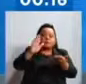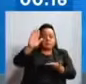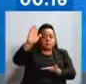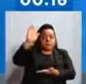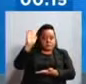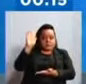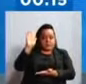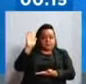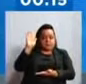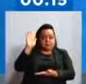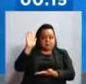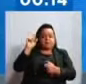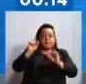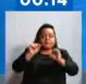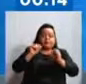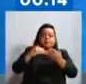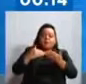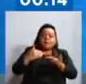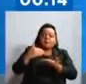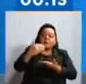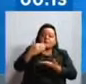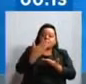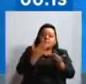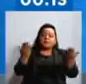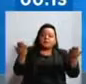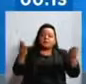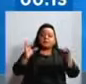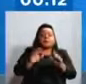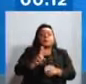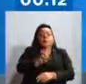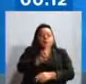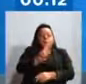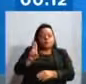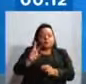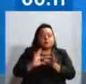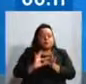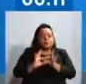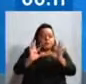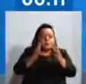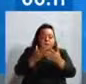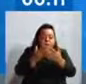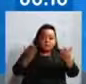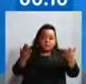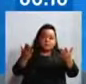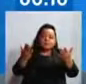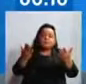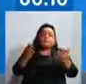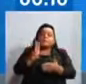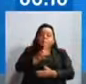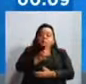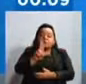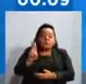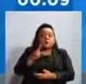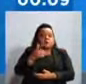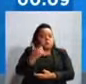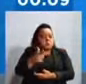candidatos. Para isso, nós colocamos o nosso nome à disposição como um nome isento, um nome